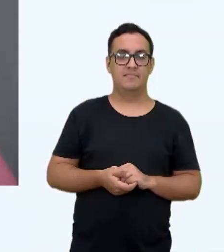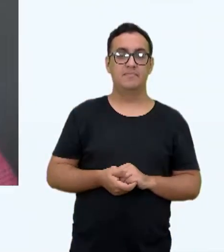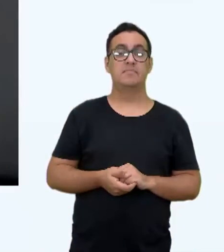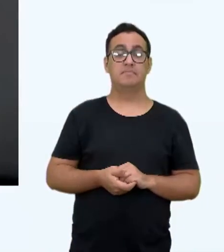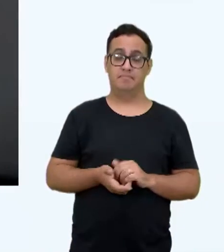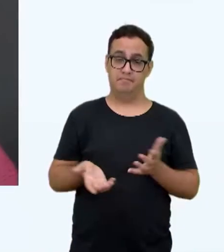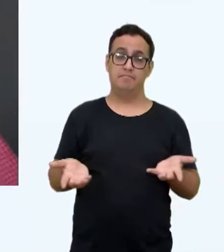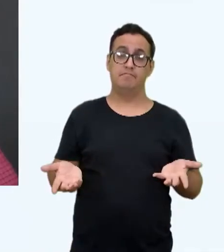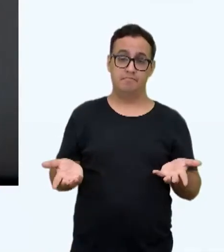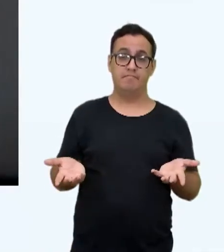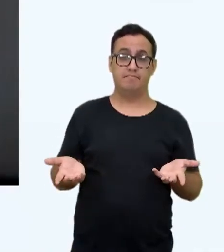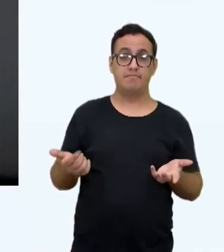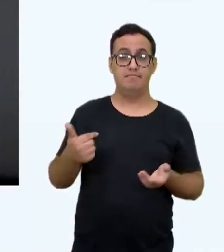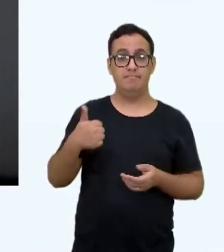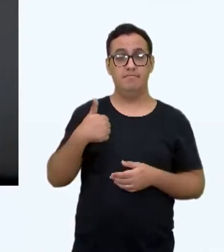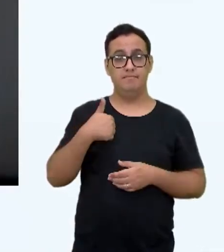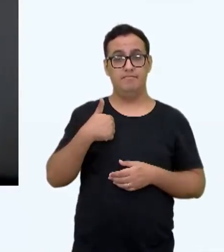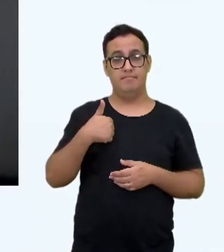Pois é, eu tenho uma